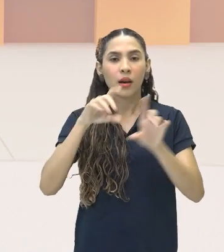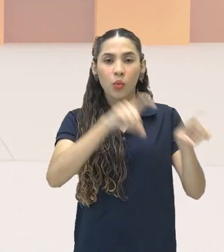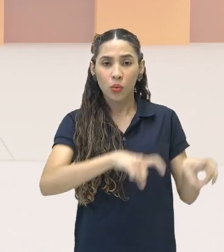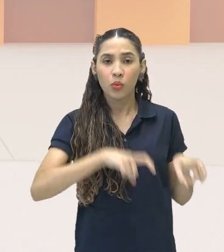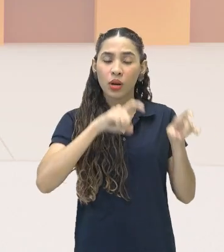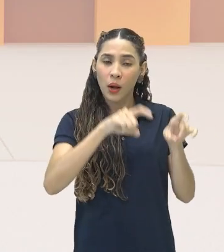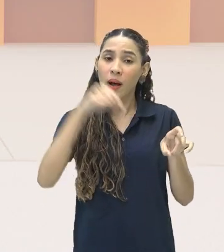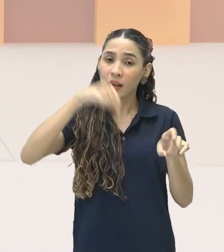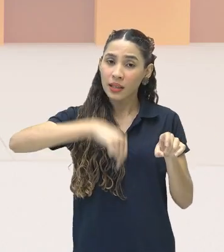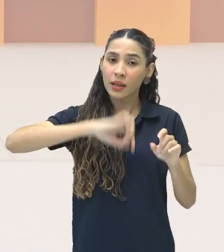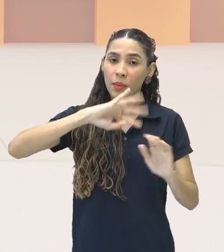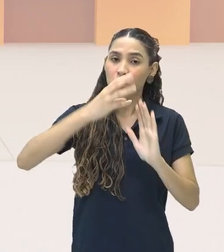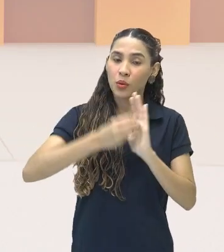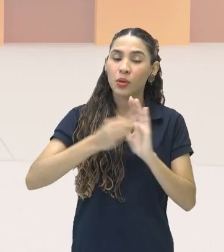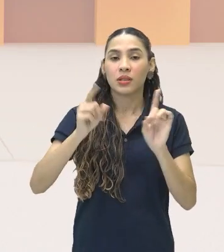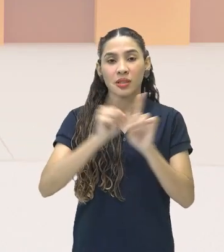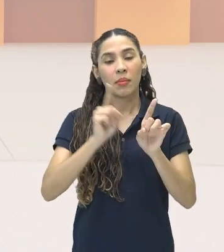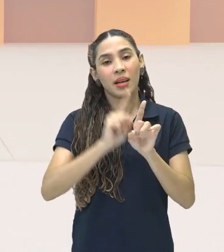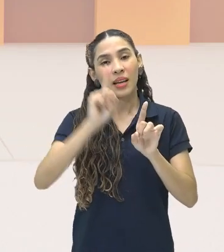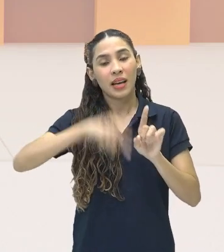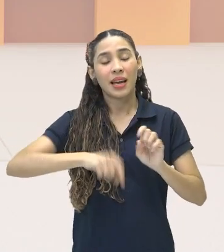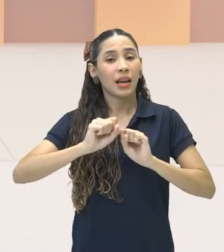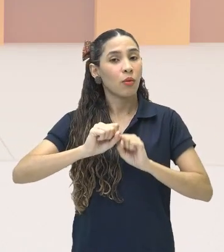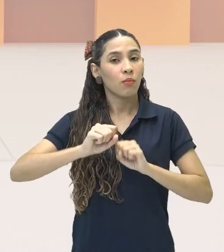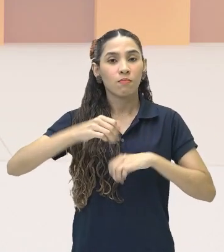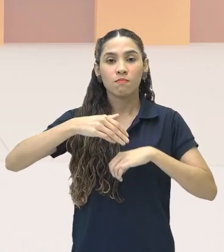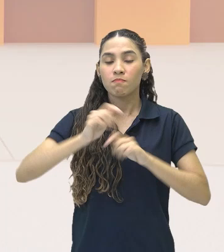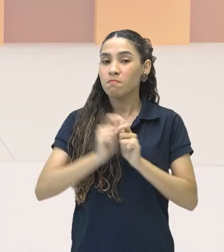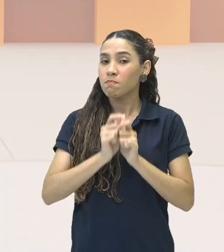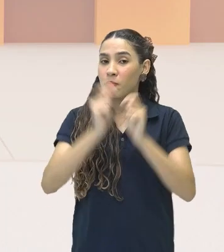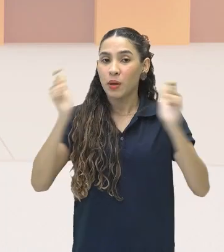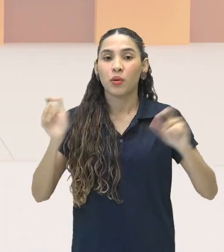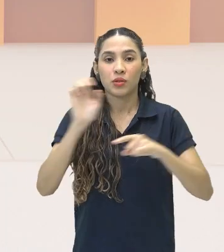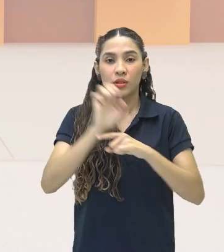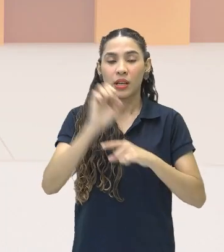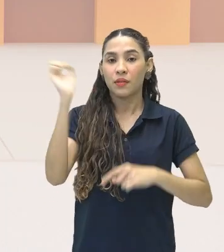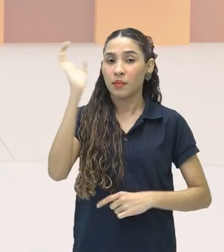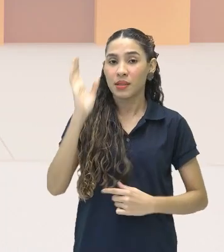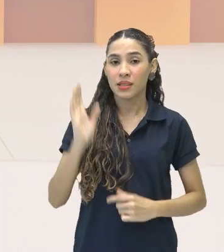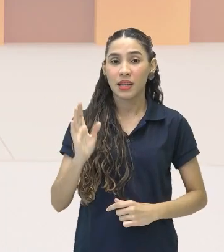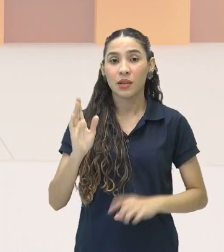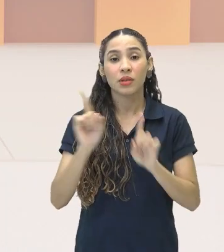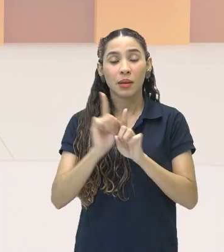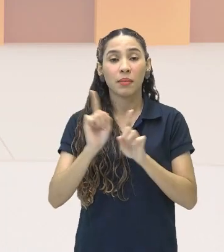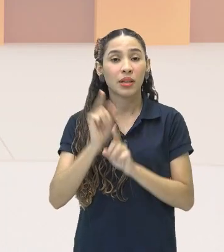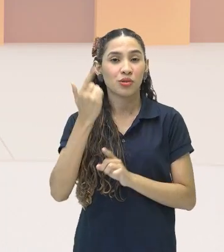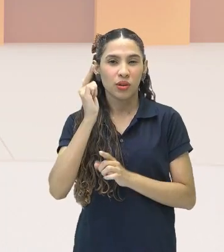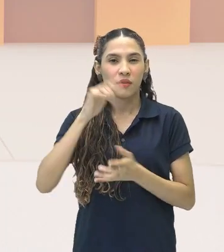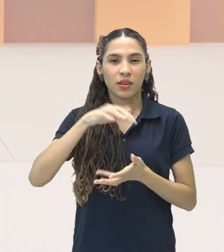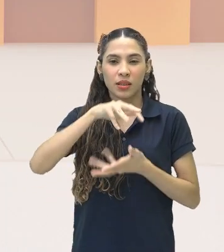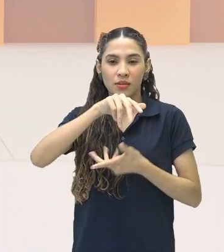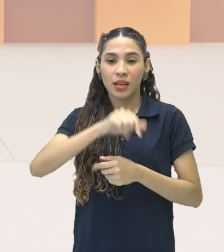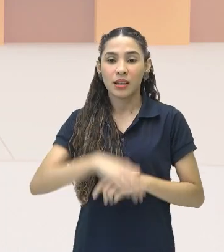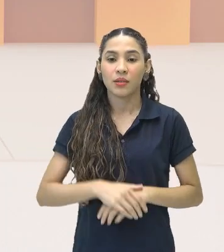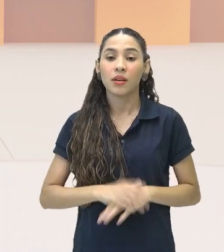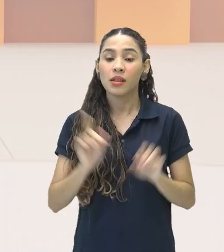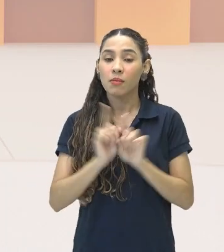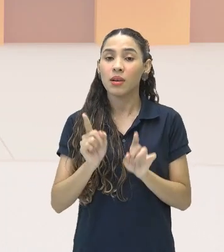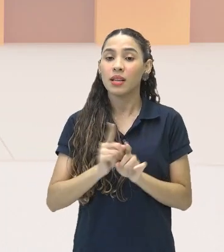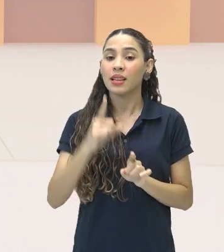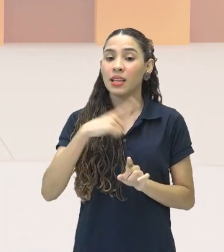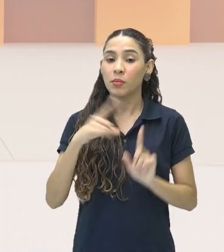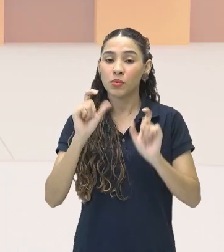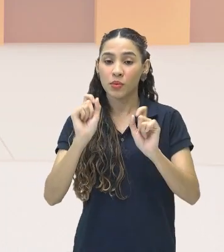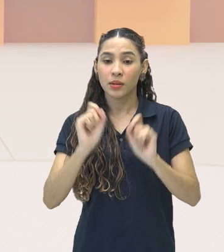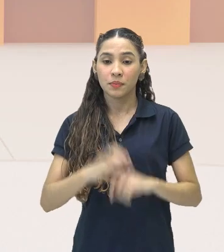não é diferente. O Amazonas é o maior estado brasileiro, geograficamente falando. E nós temos, então,